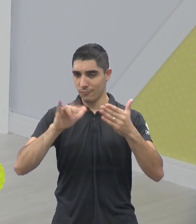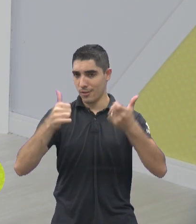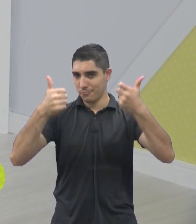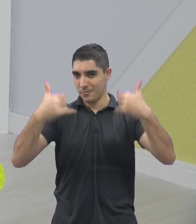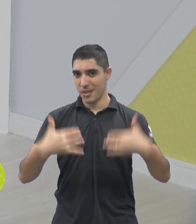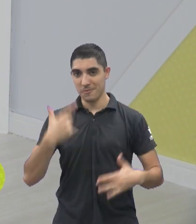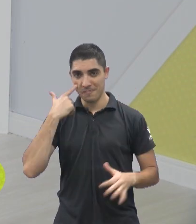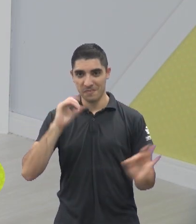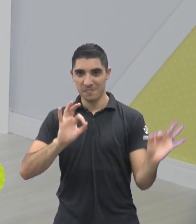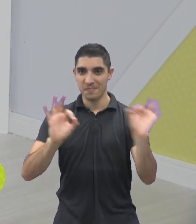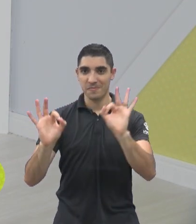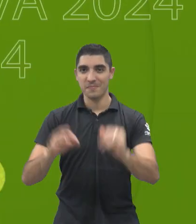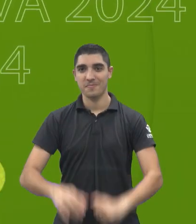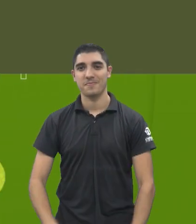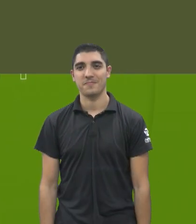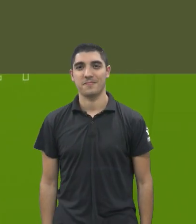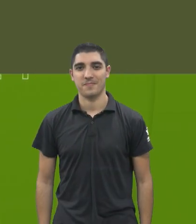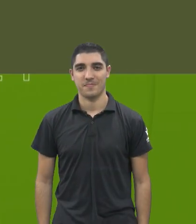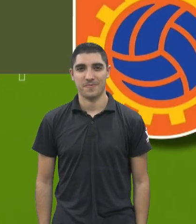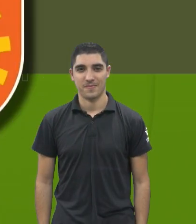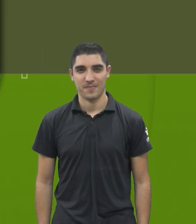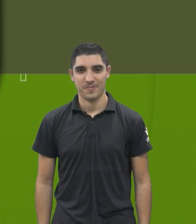Matheus!